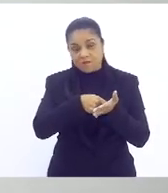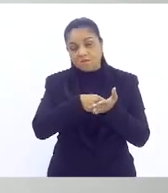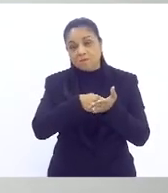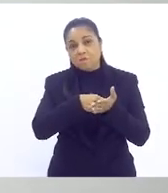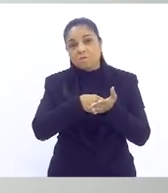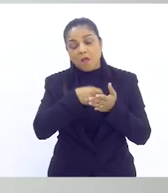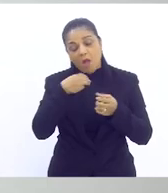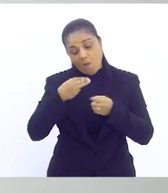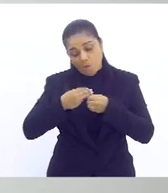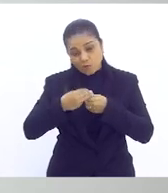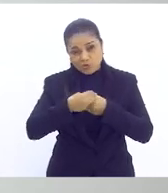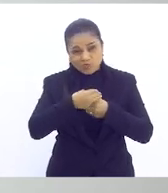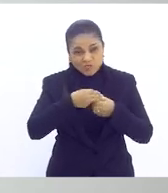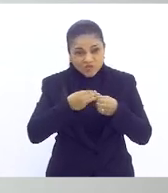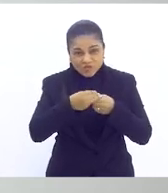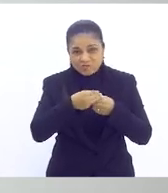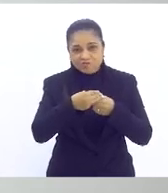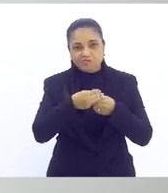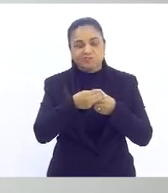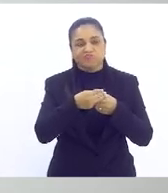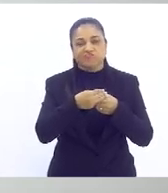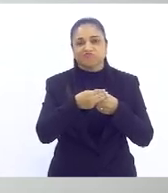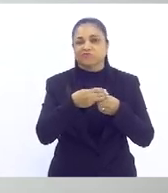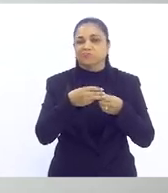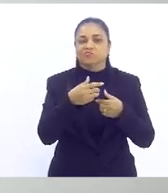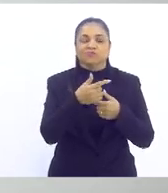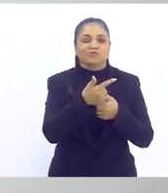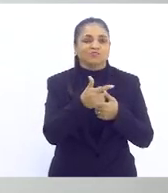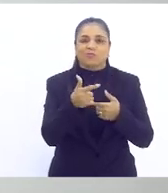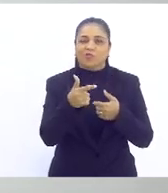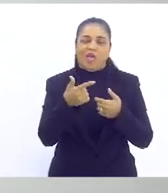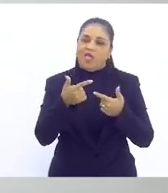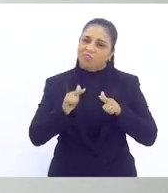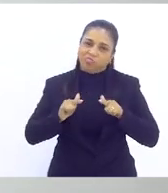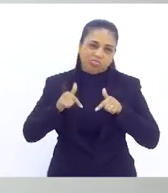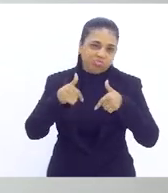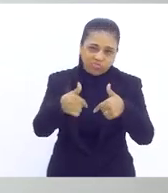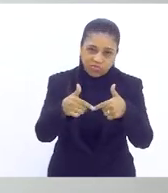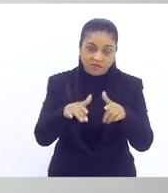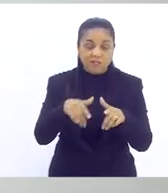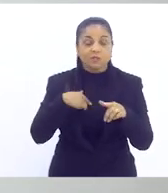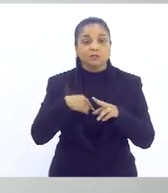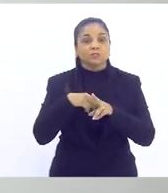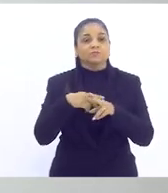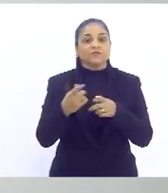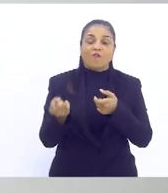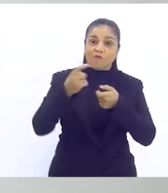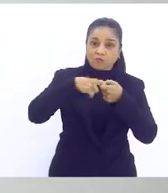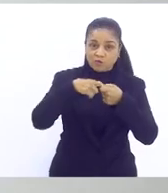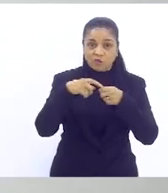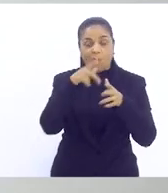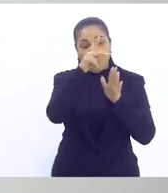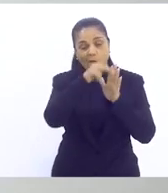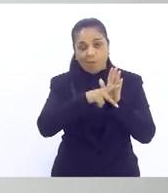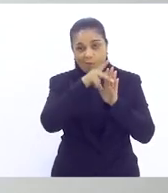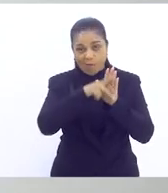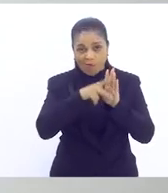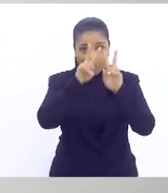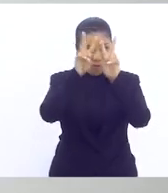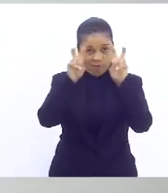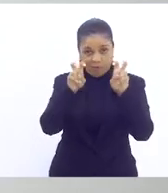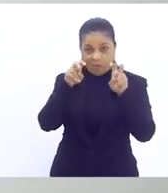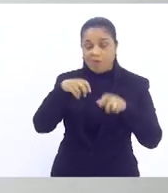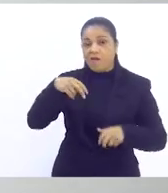que município do Rio nenhum tá implementado E aí falando novamente na régua parece que esse